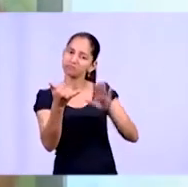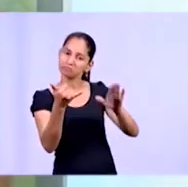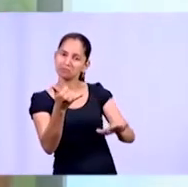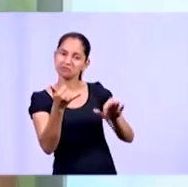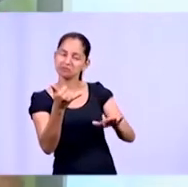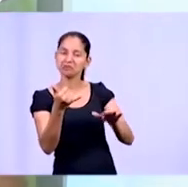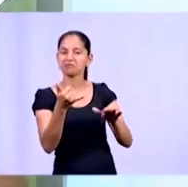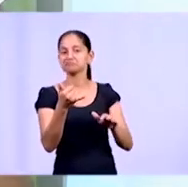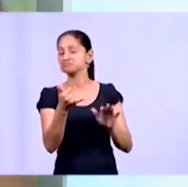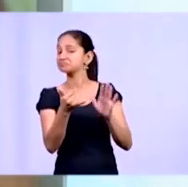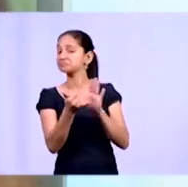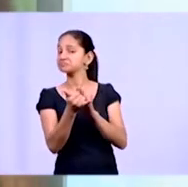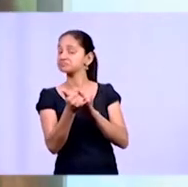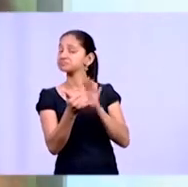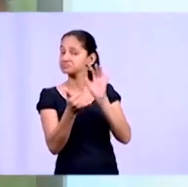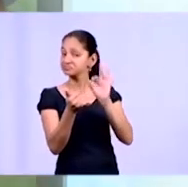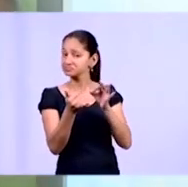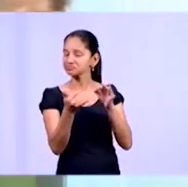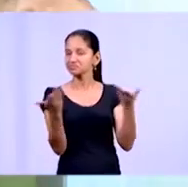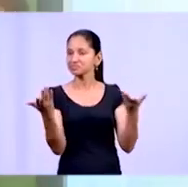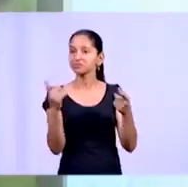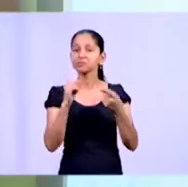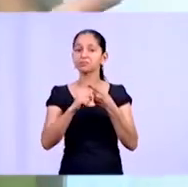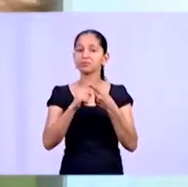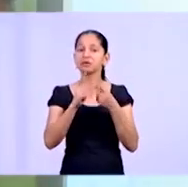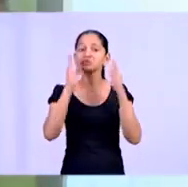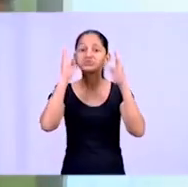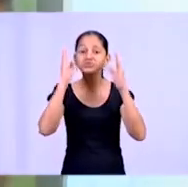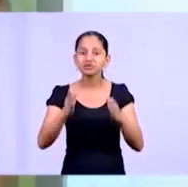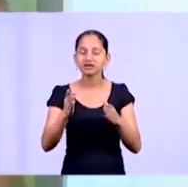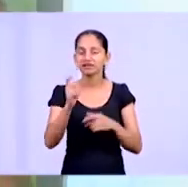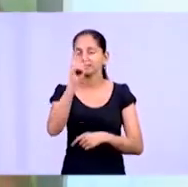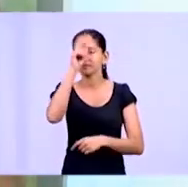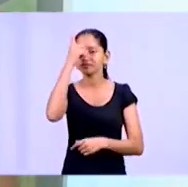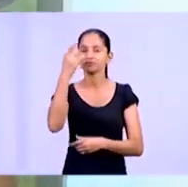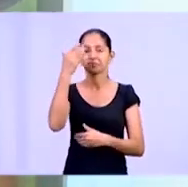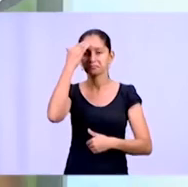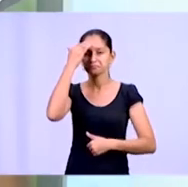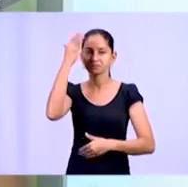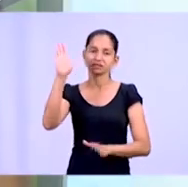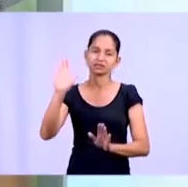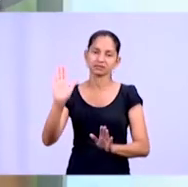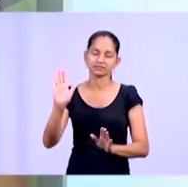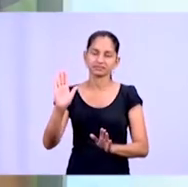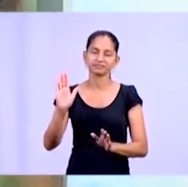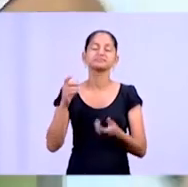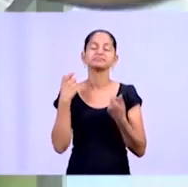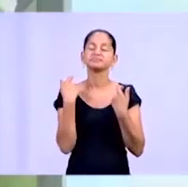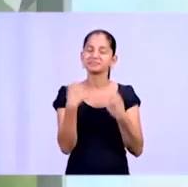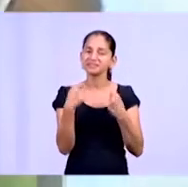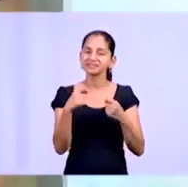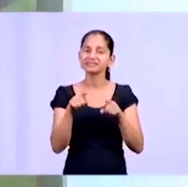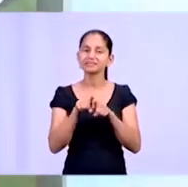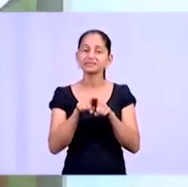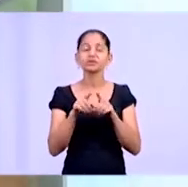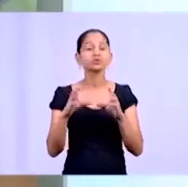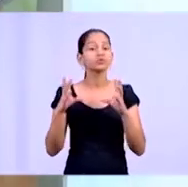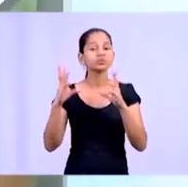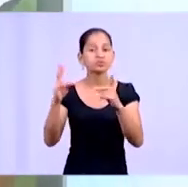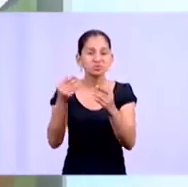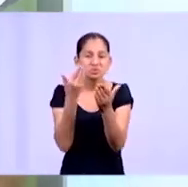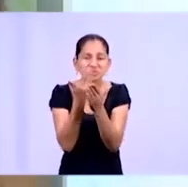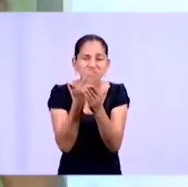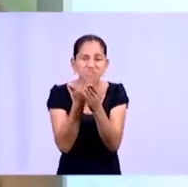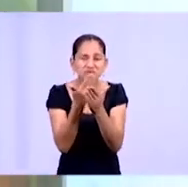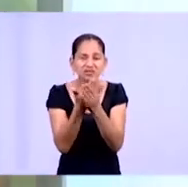aqui na nossa mão aqui. Do computador ao celular, graças a ele é que nós temos isso aqui. Aquelas pessoas que eram